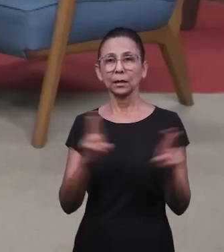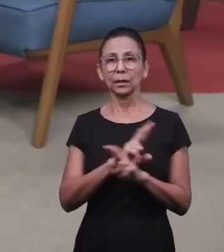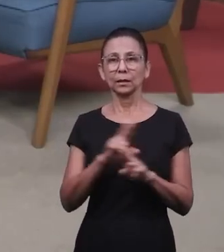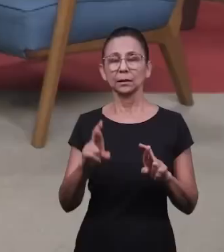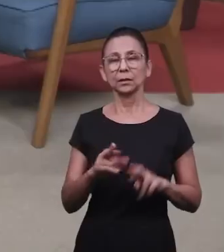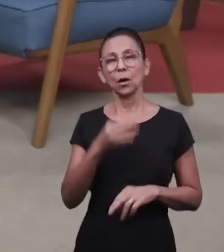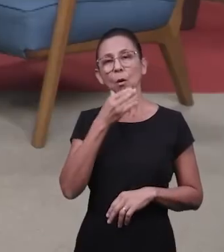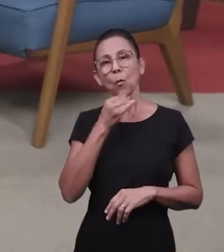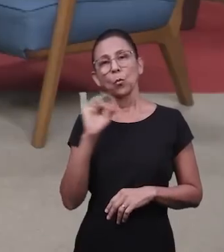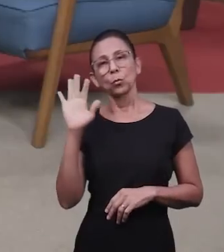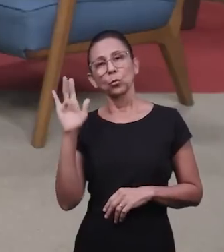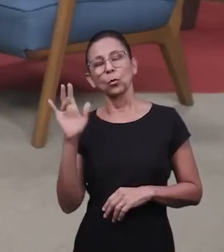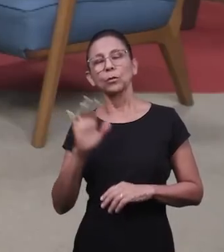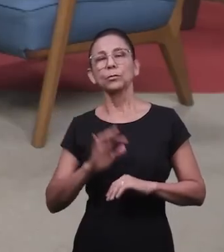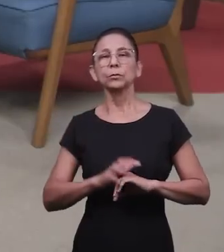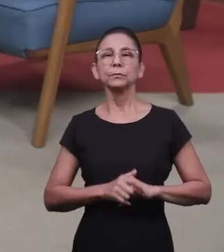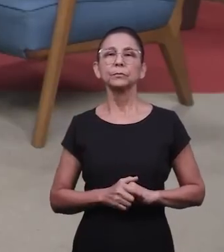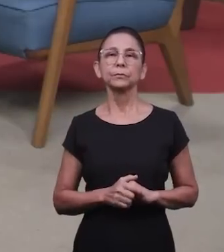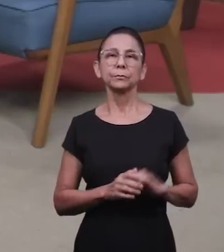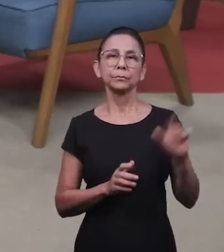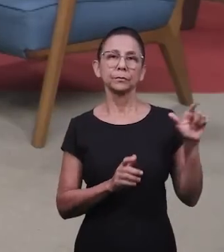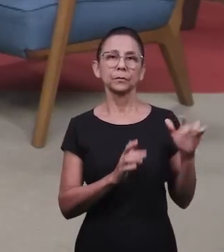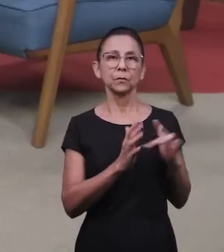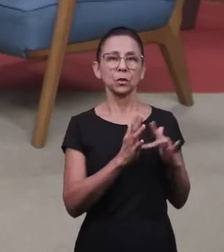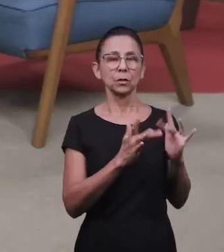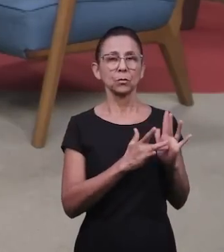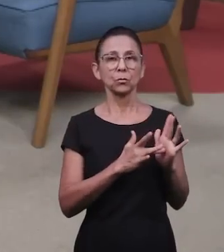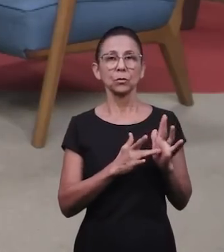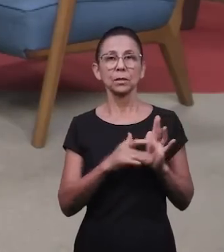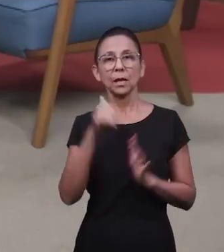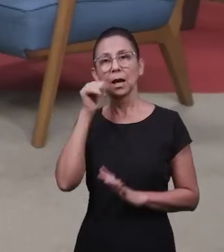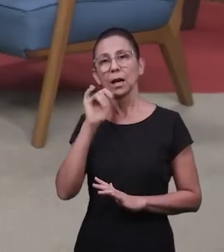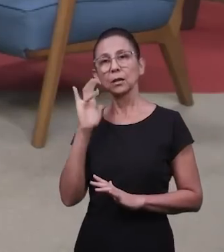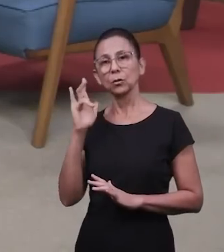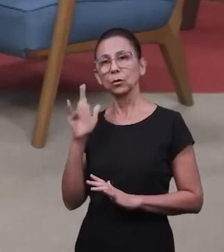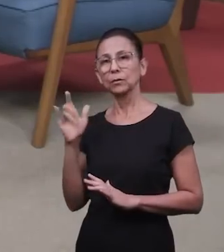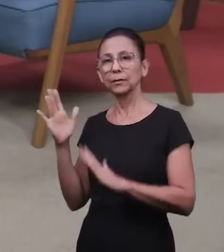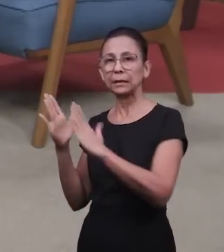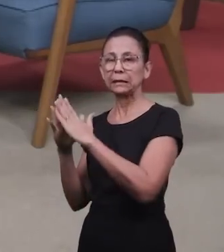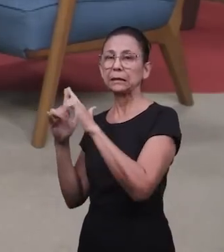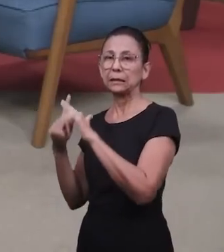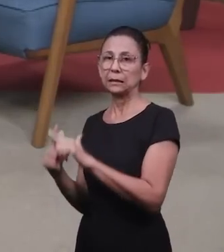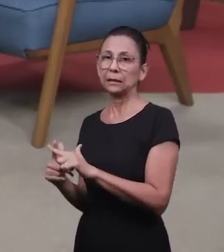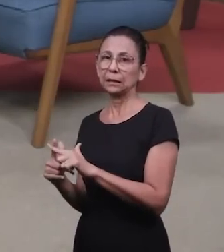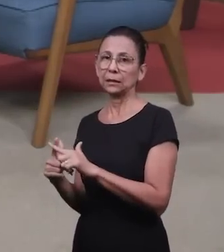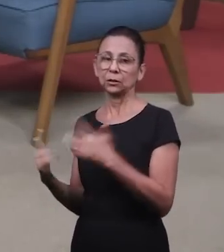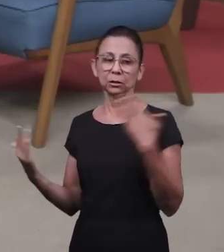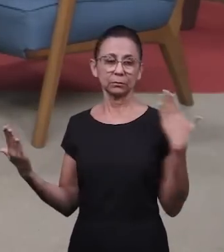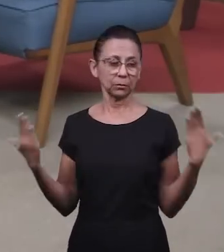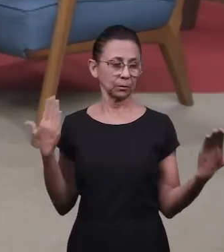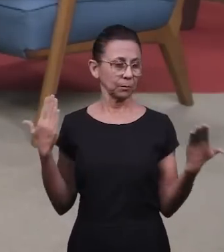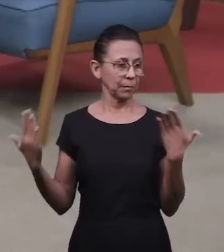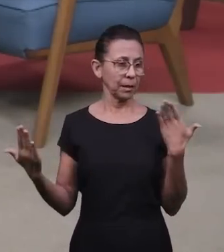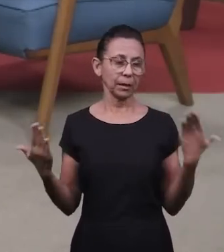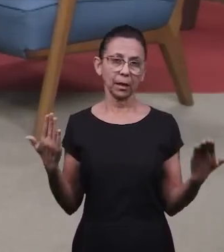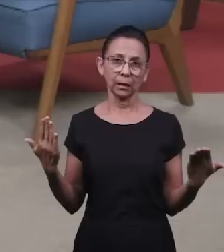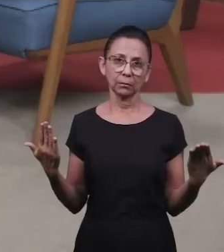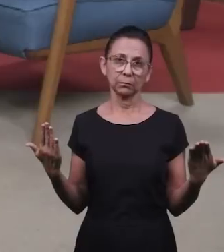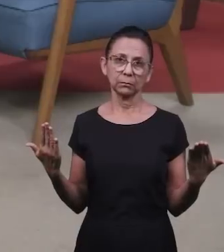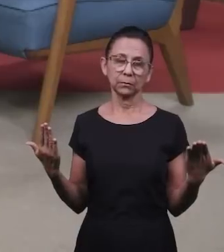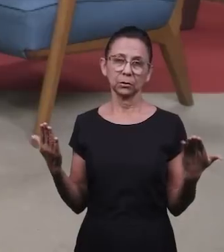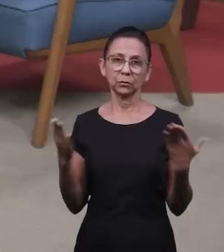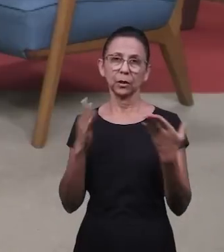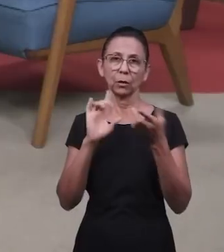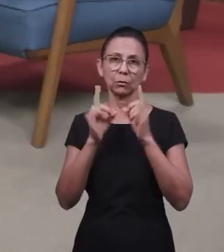noivo, ora do noivo pela noiva. Então há trechos do livro onde a gente vê a expressão da noiva e trechos do livro a gente